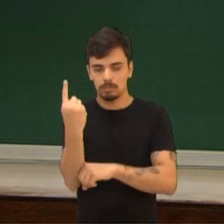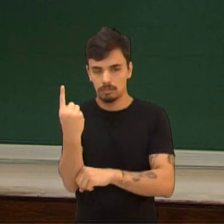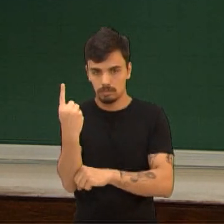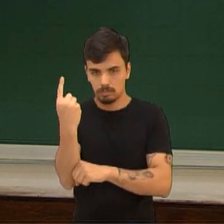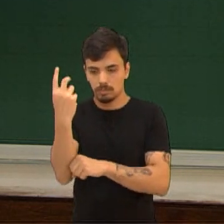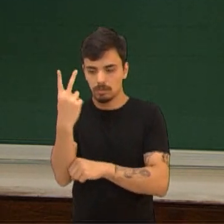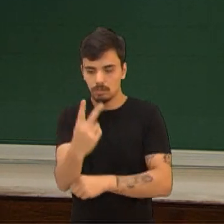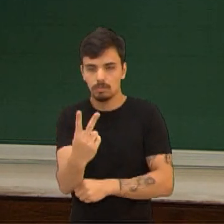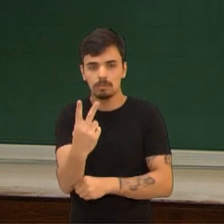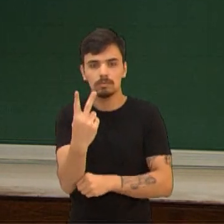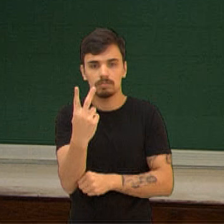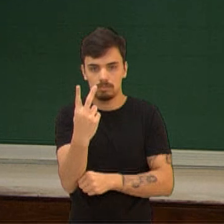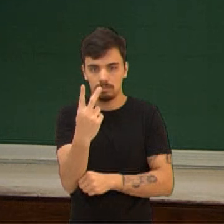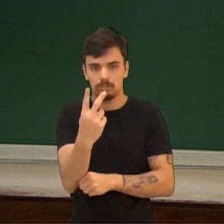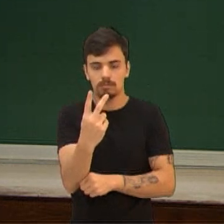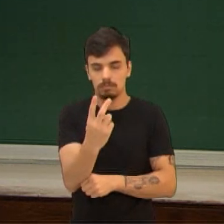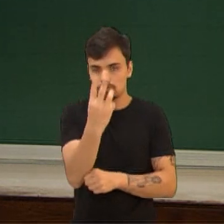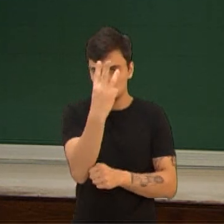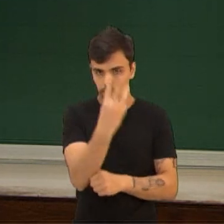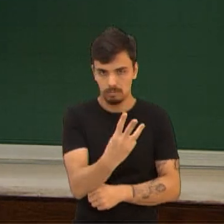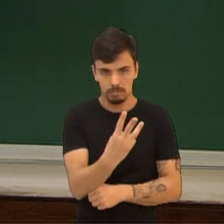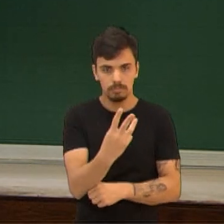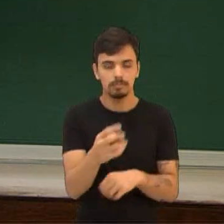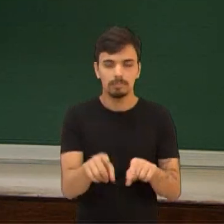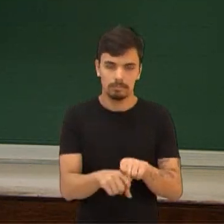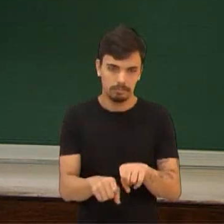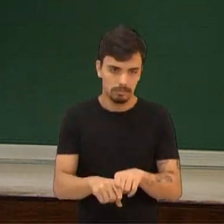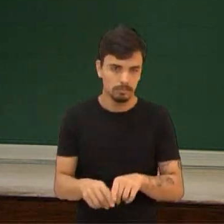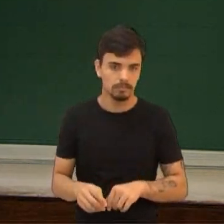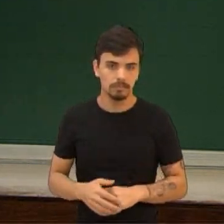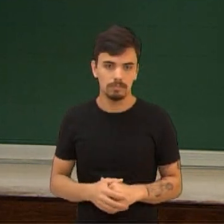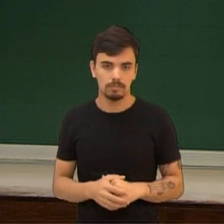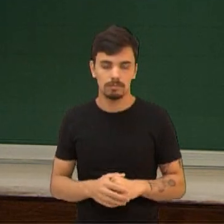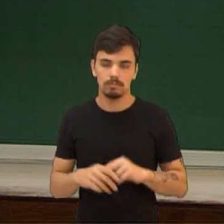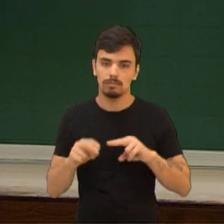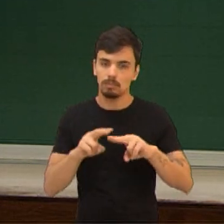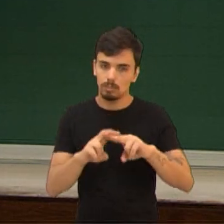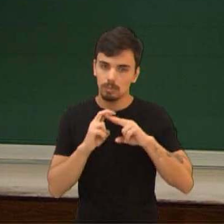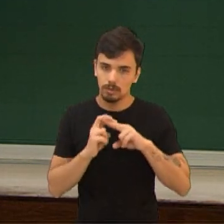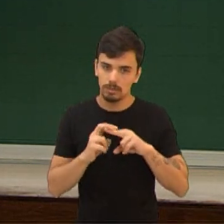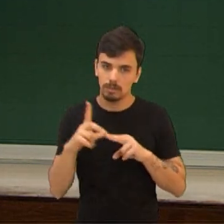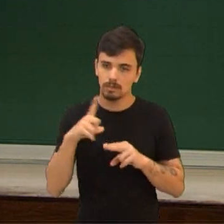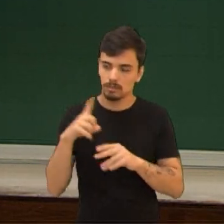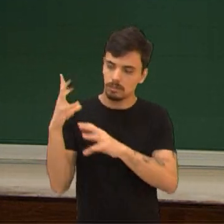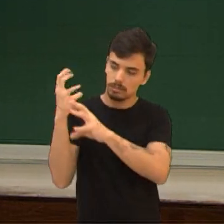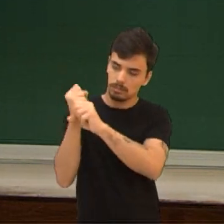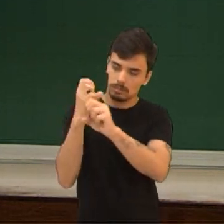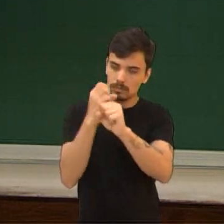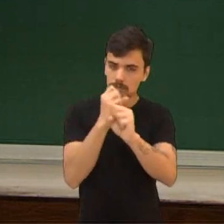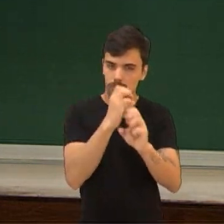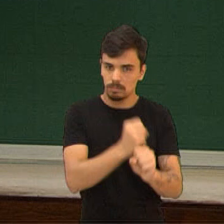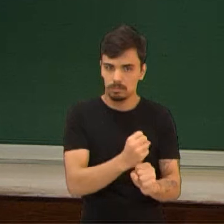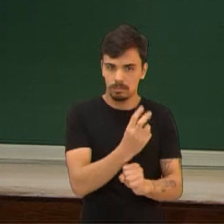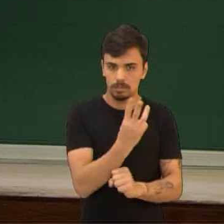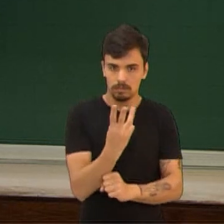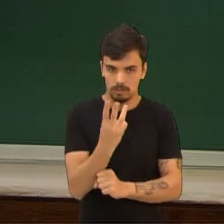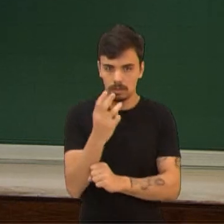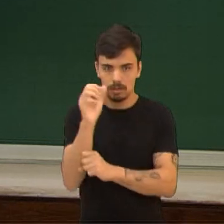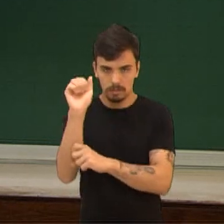o capacitor 2 e alimentando o capacitor 3. Portanto, eu tenho a soma dessas três cargas igual à carga do ponto